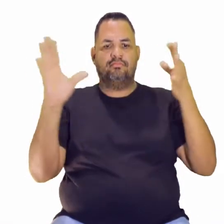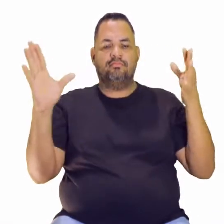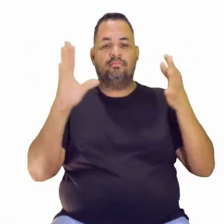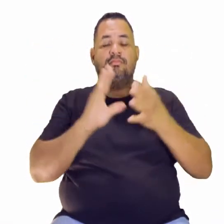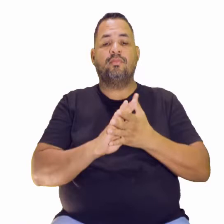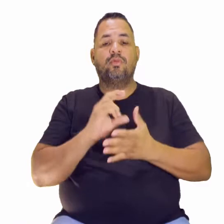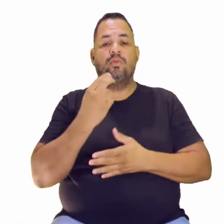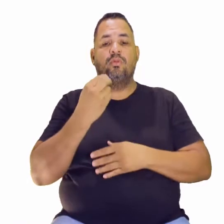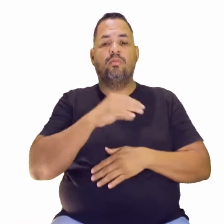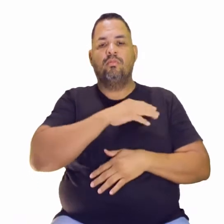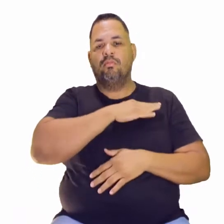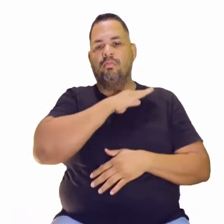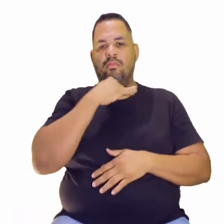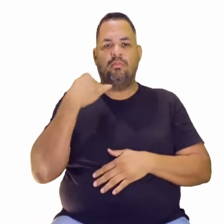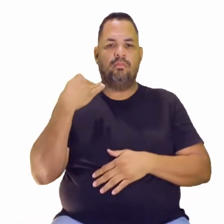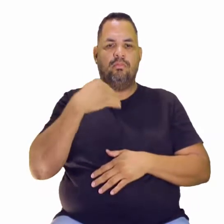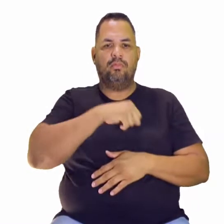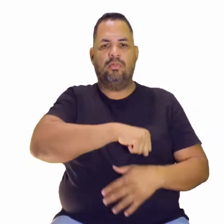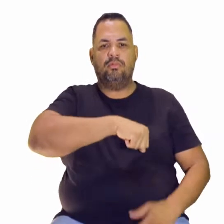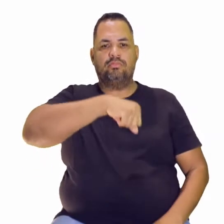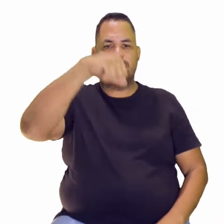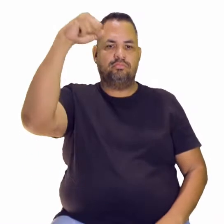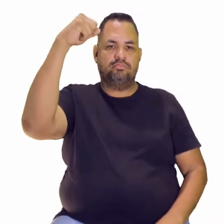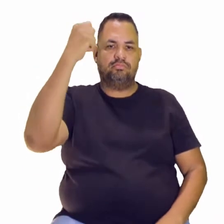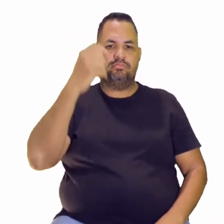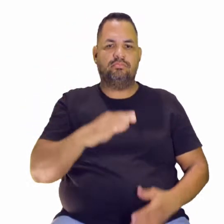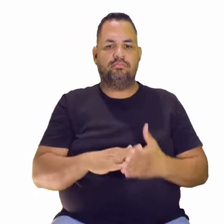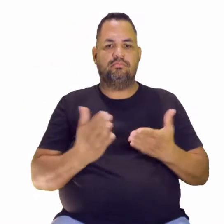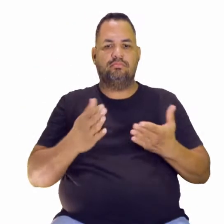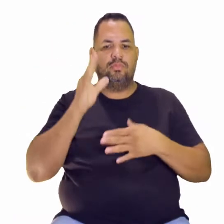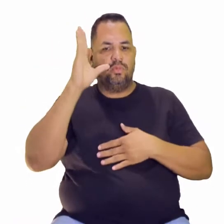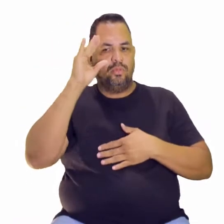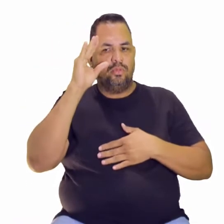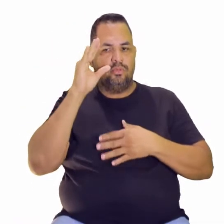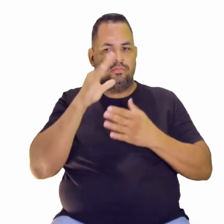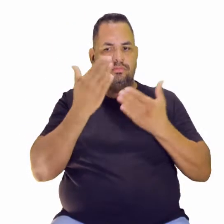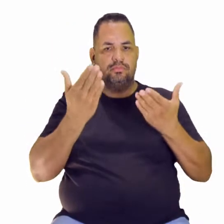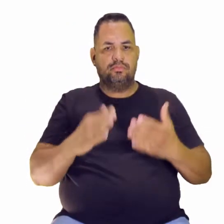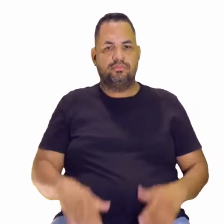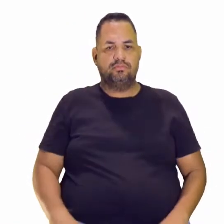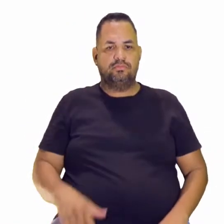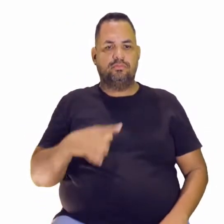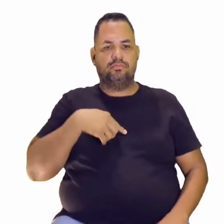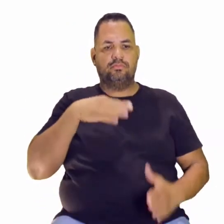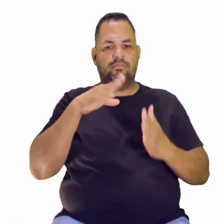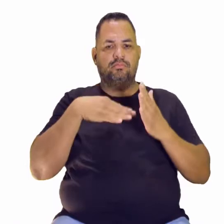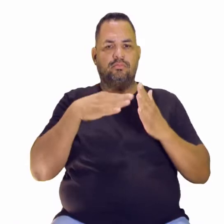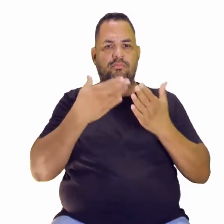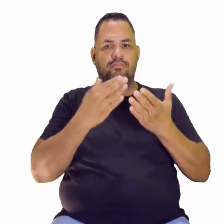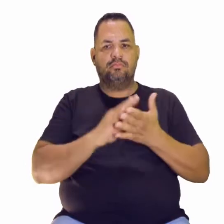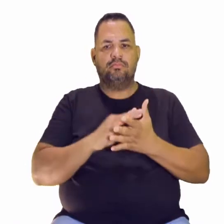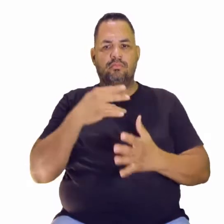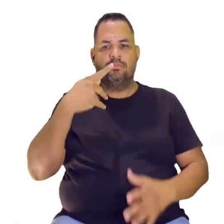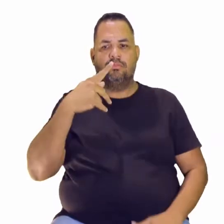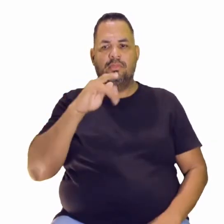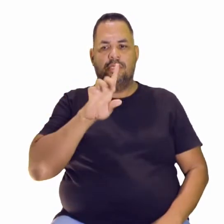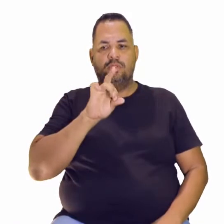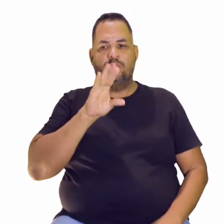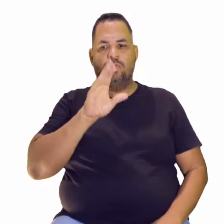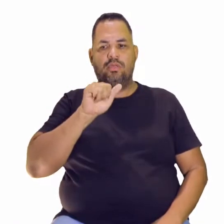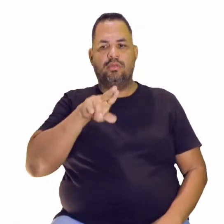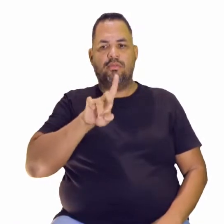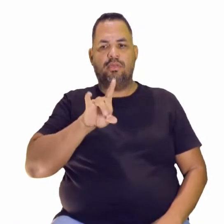Morte, que tem, assim, umas curiosidades muito interessantes, né? Um quadro pintado por Pedro Américo